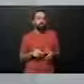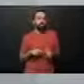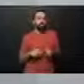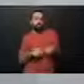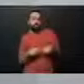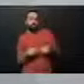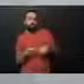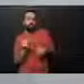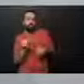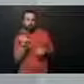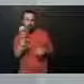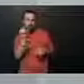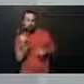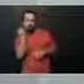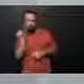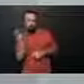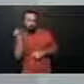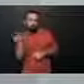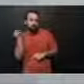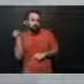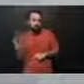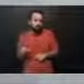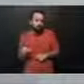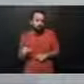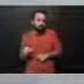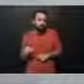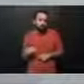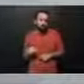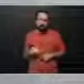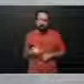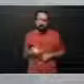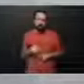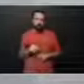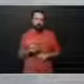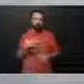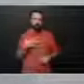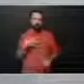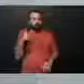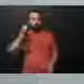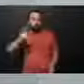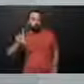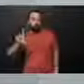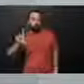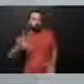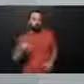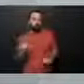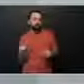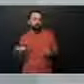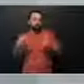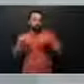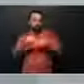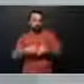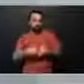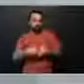barrinhas de dezenas e eu consegui